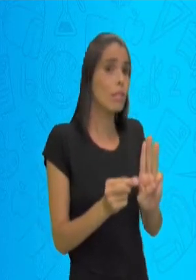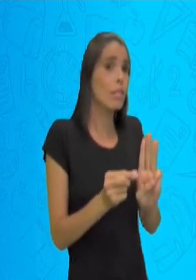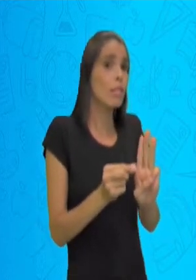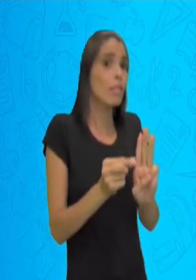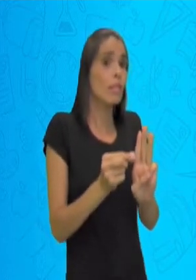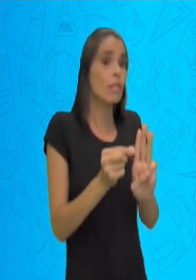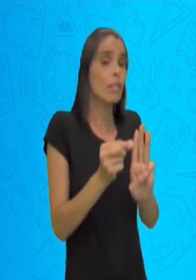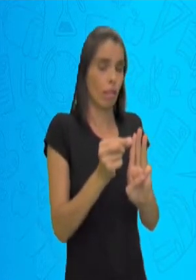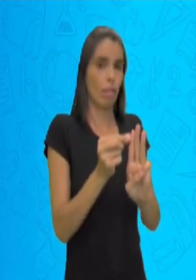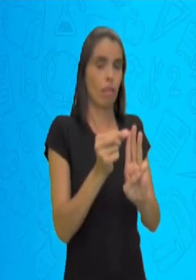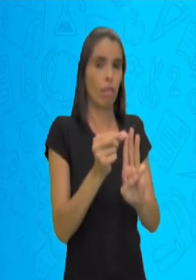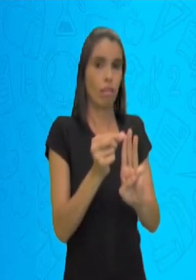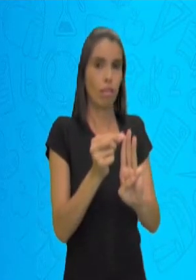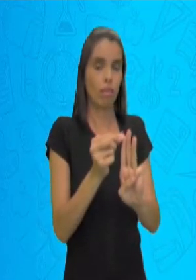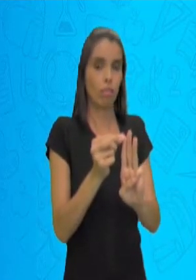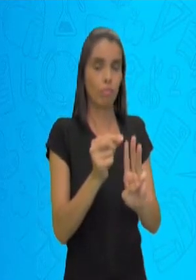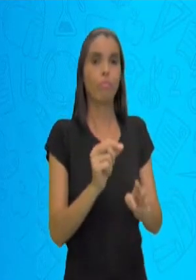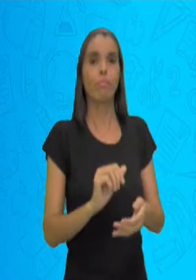ó,